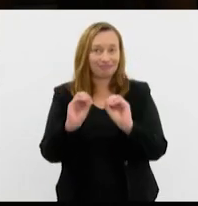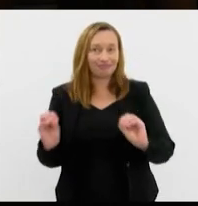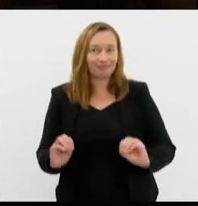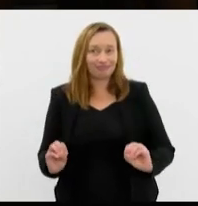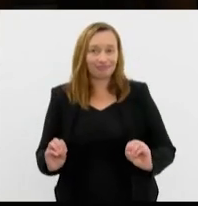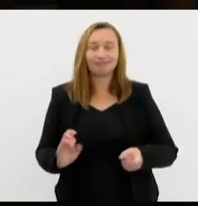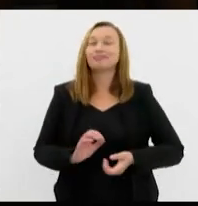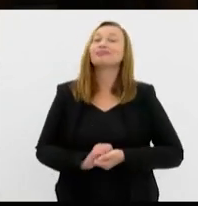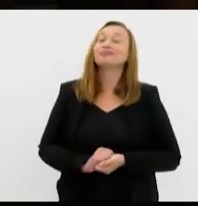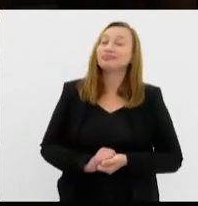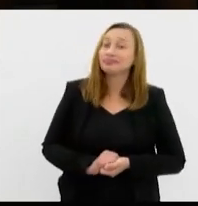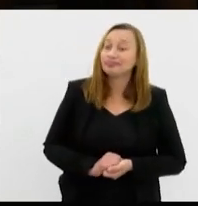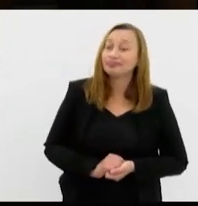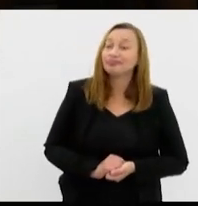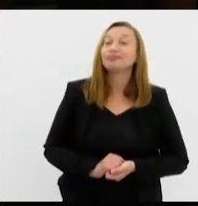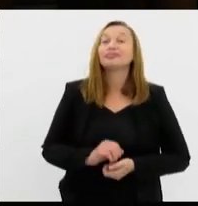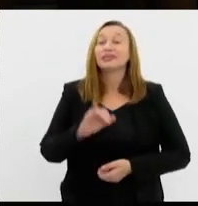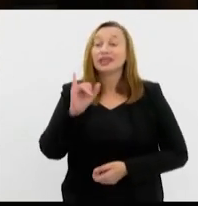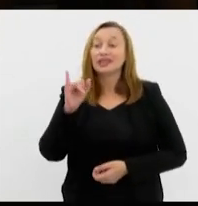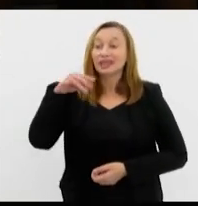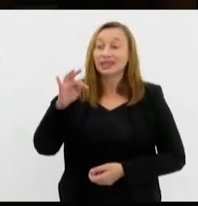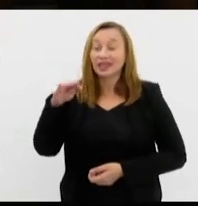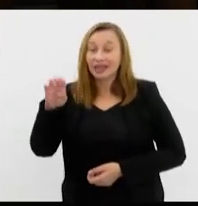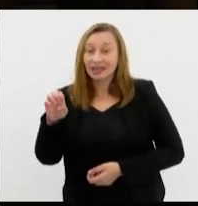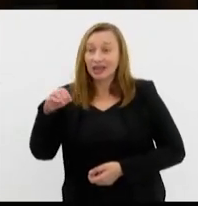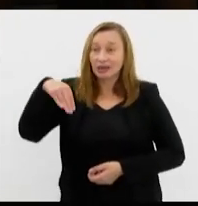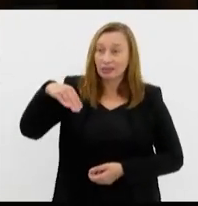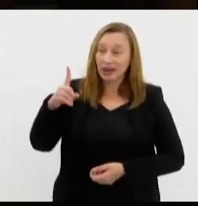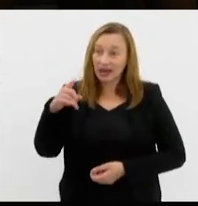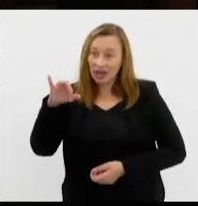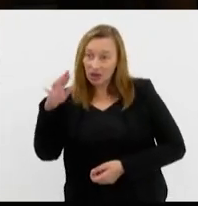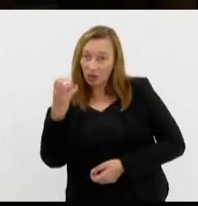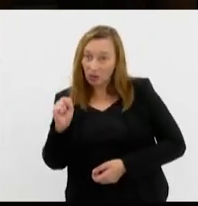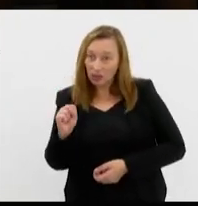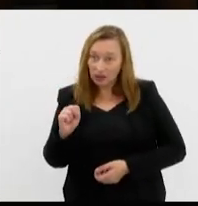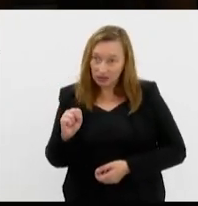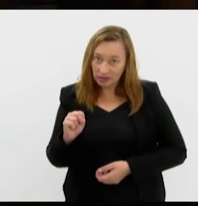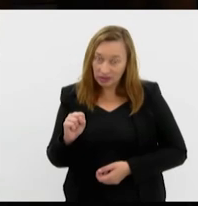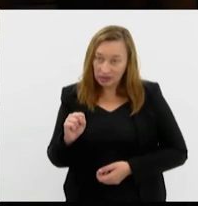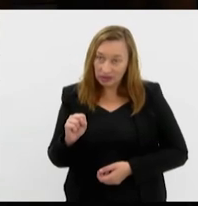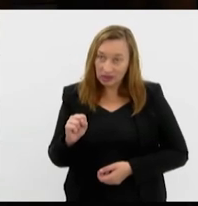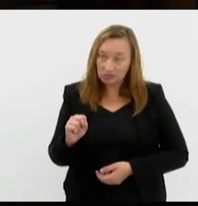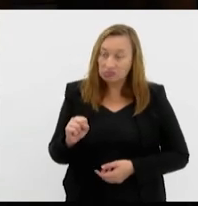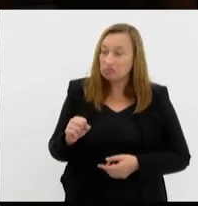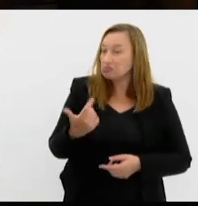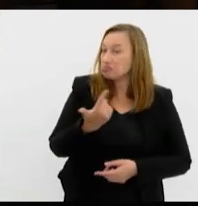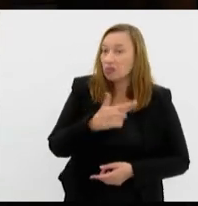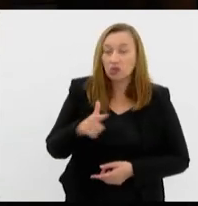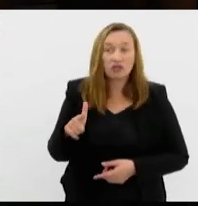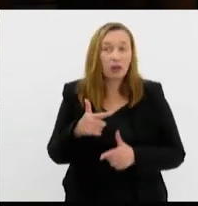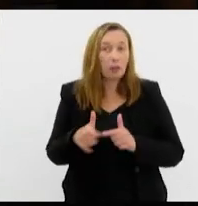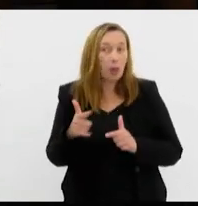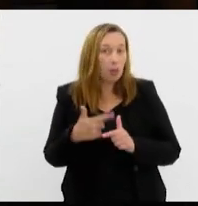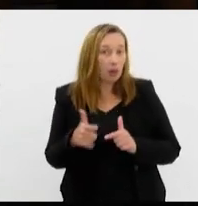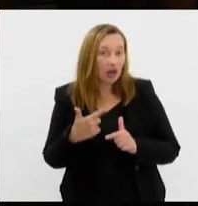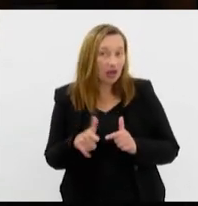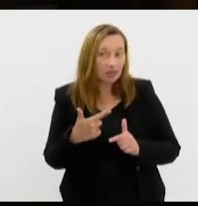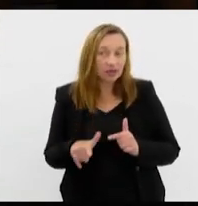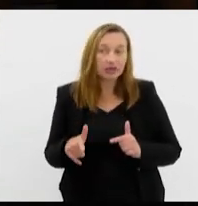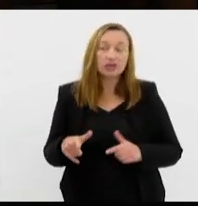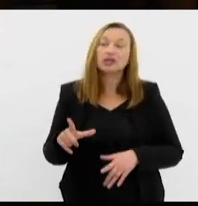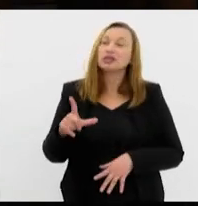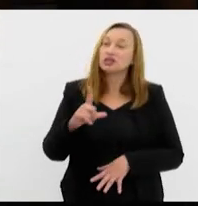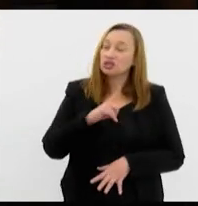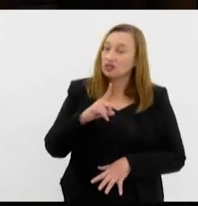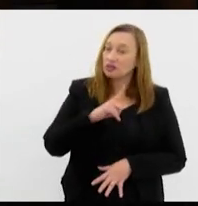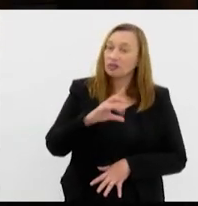Norte. Na Intendente Magalhães, nos carnavais que fizemos, não tivemos problema e tivemos a presença